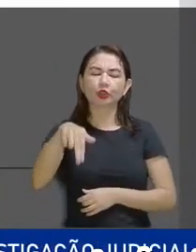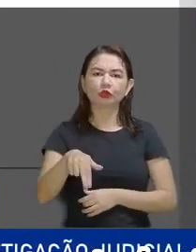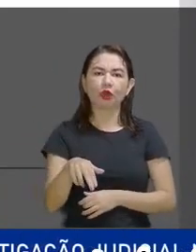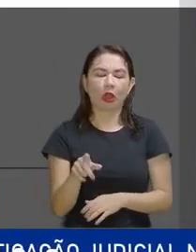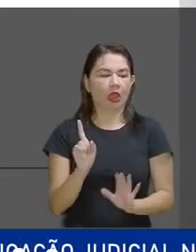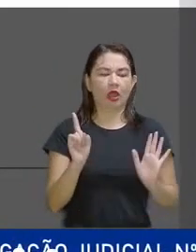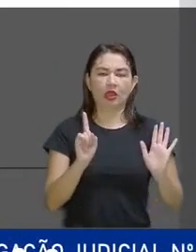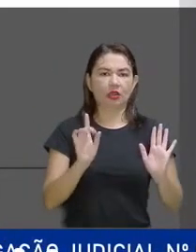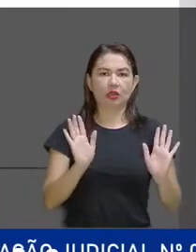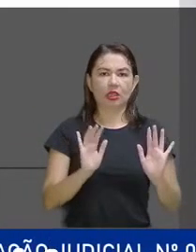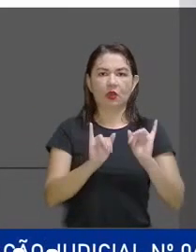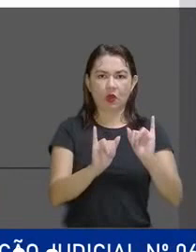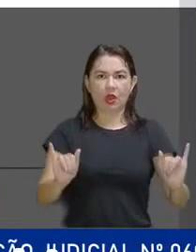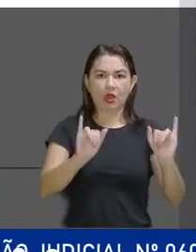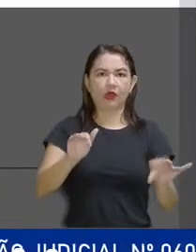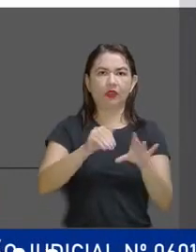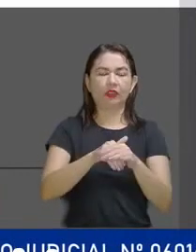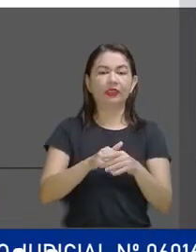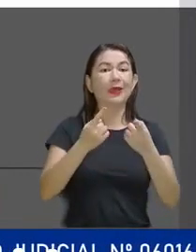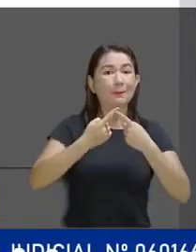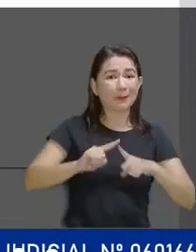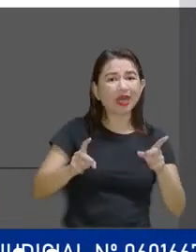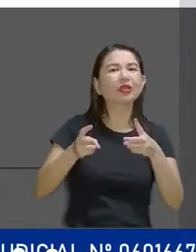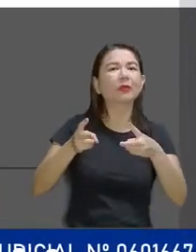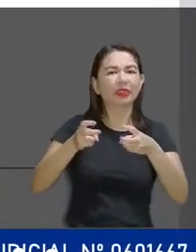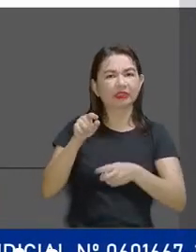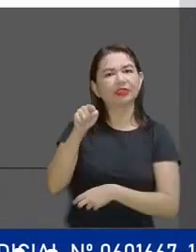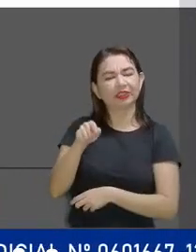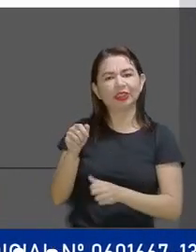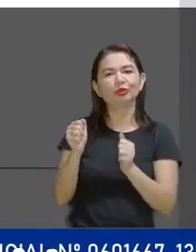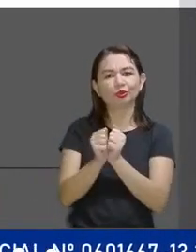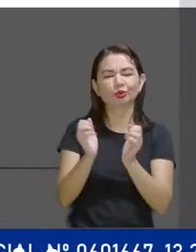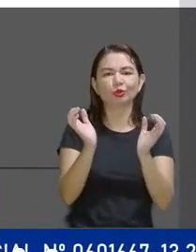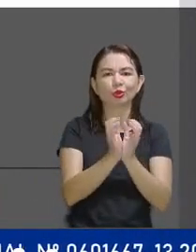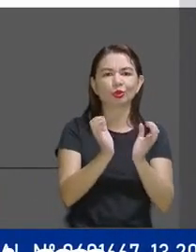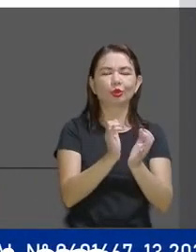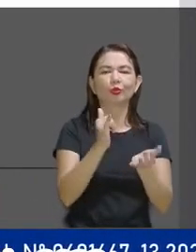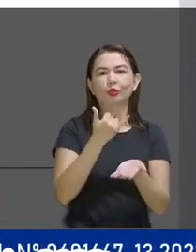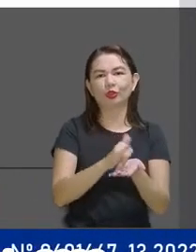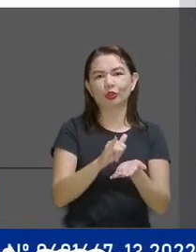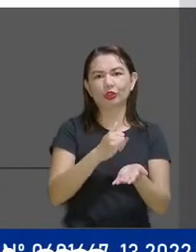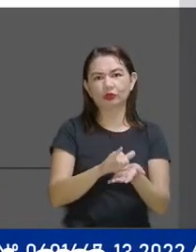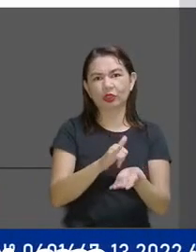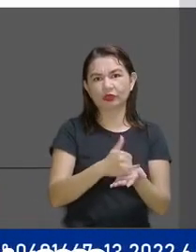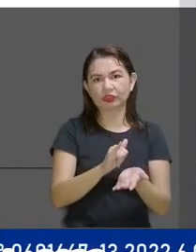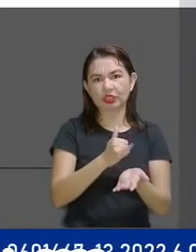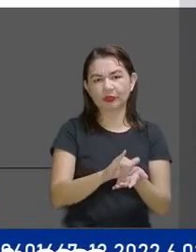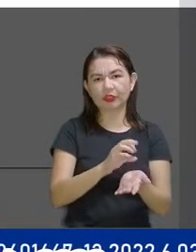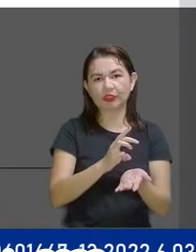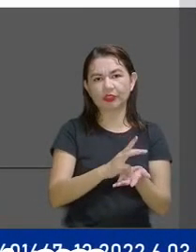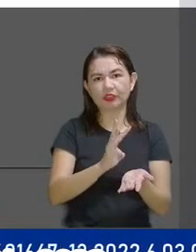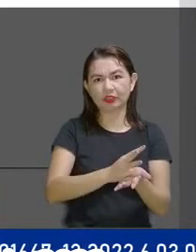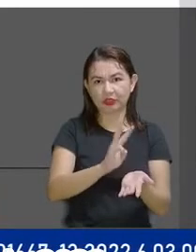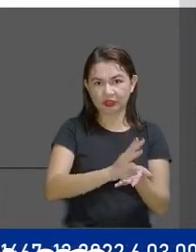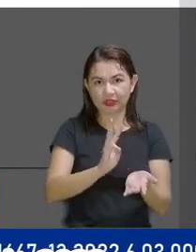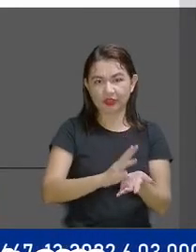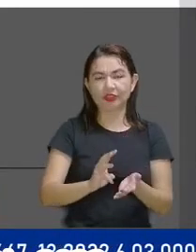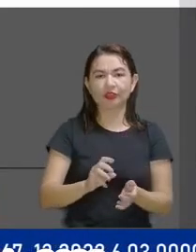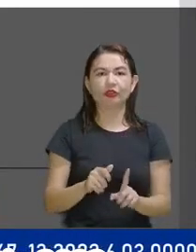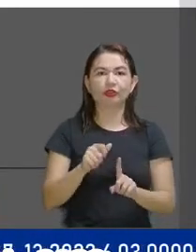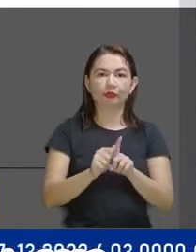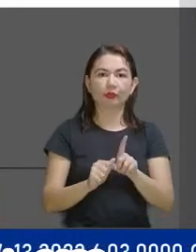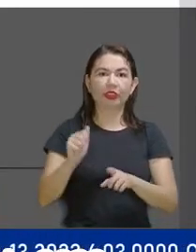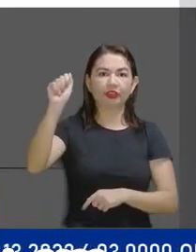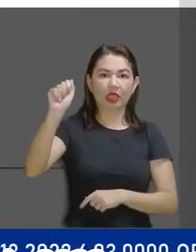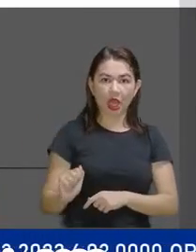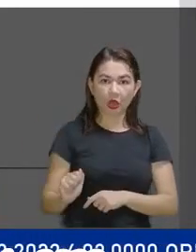com a campanha do então candidato, é possível constatar que ele ingressou no grupo de WhatsApp referente à campanha de Fábio em agosto de 2022,